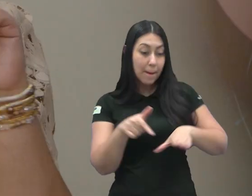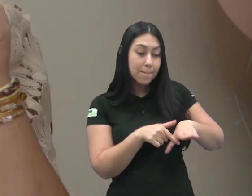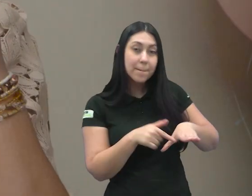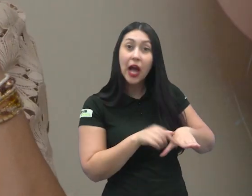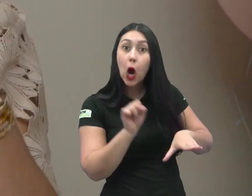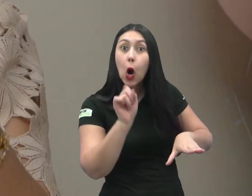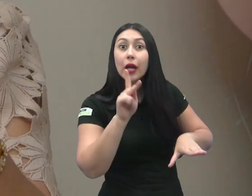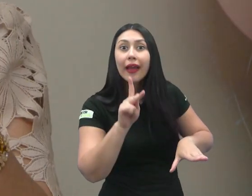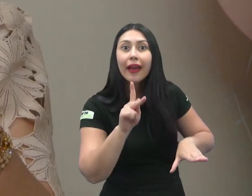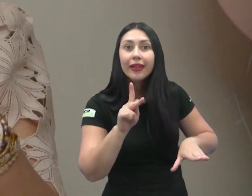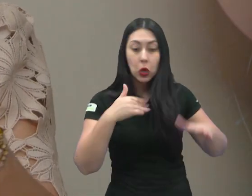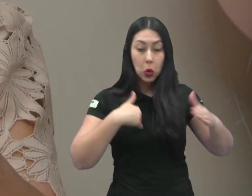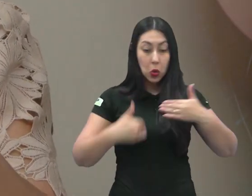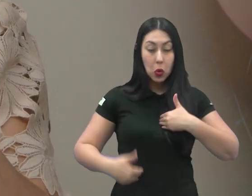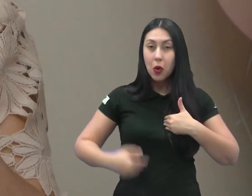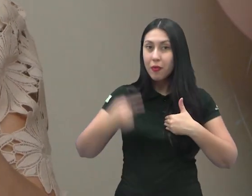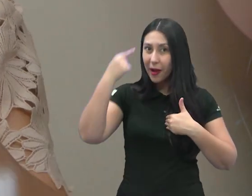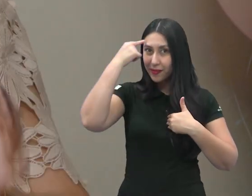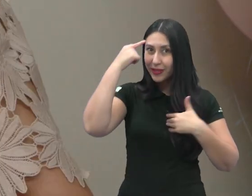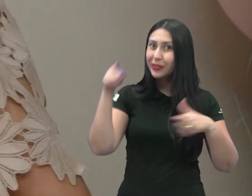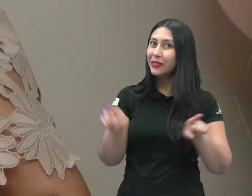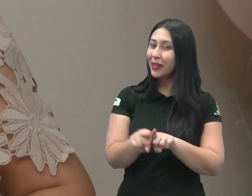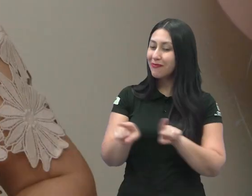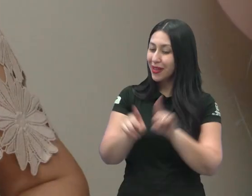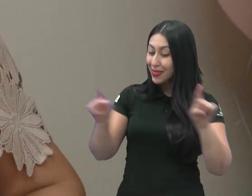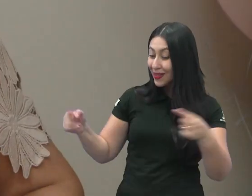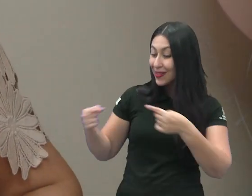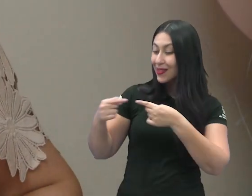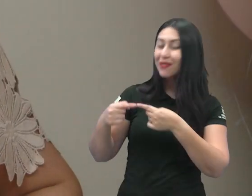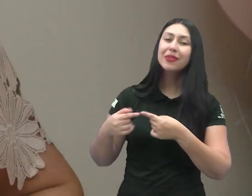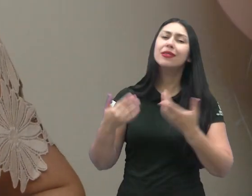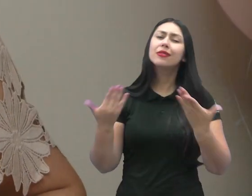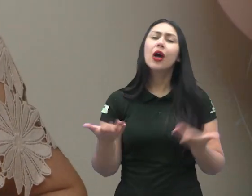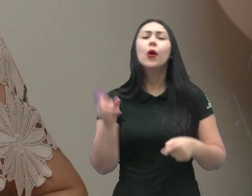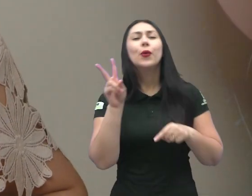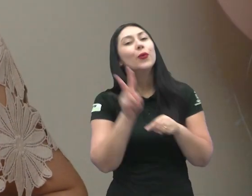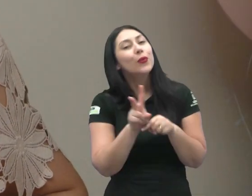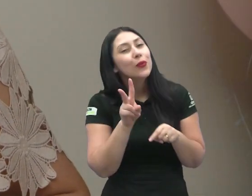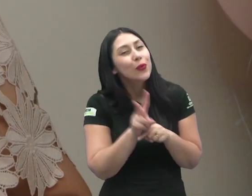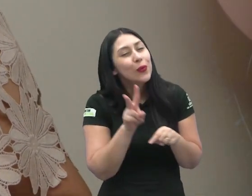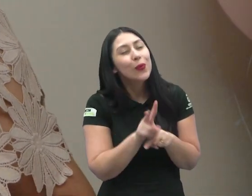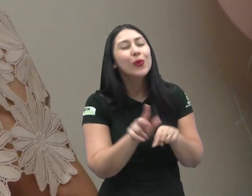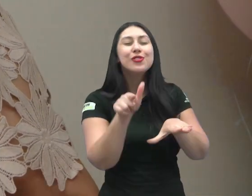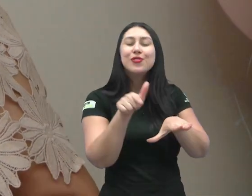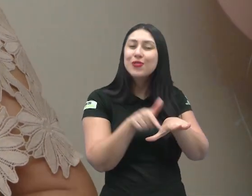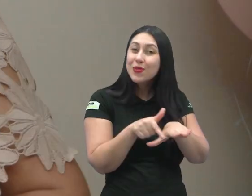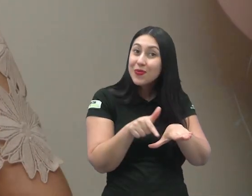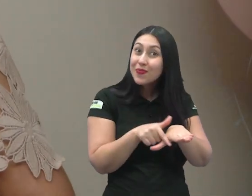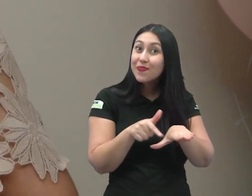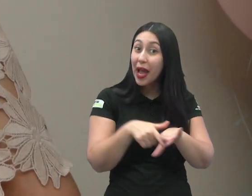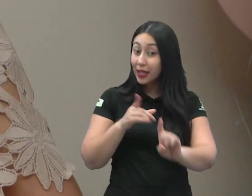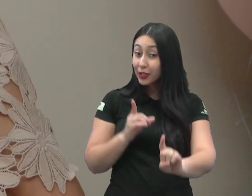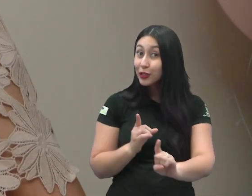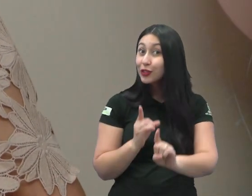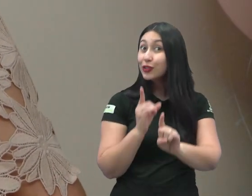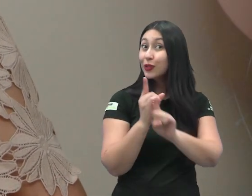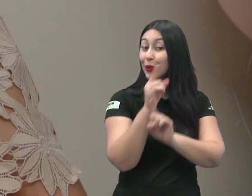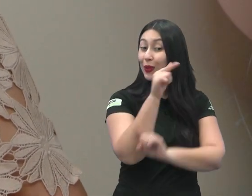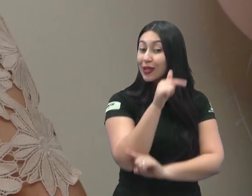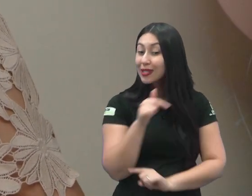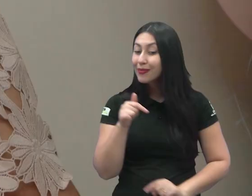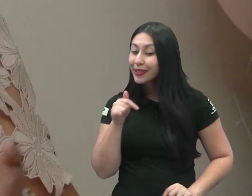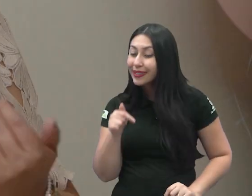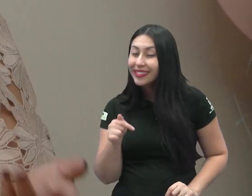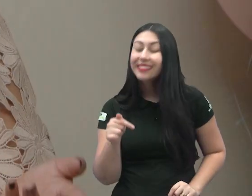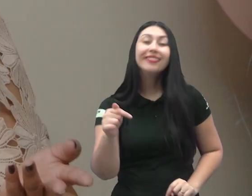e a mente também agradecem. Então, cuide bem dos seus pezinhos. A gente se encontra aí no próximo De Bem com